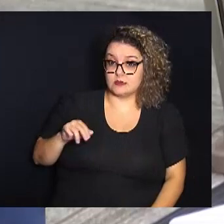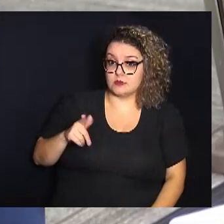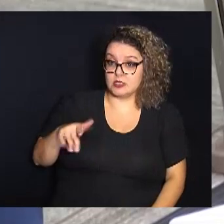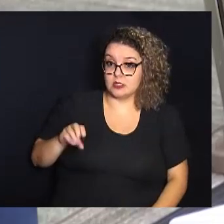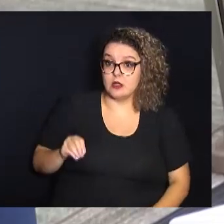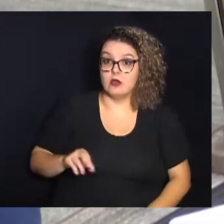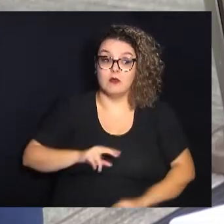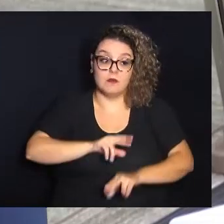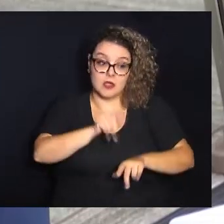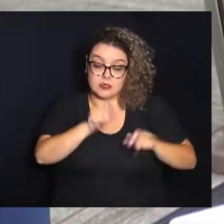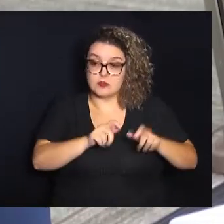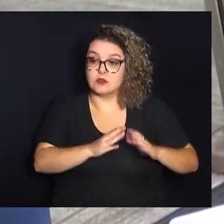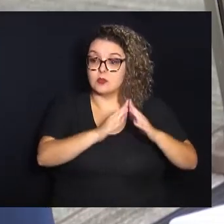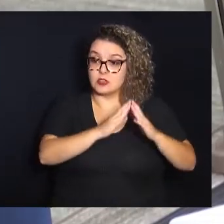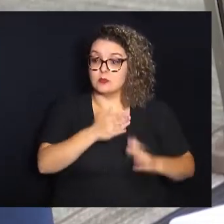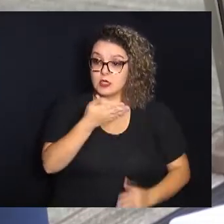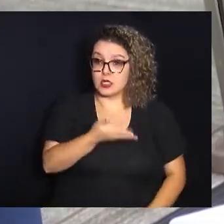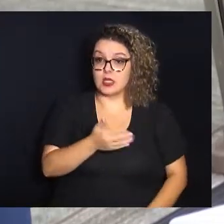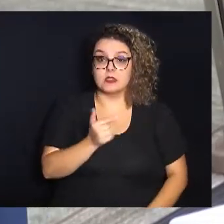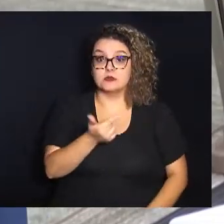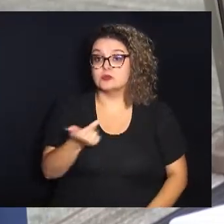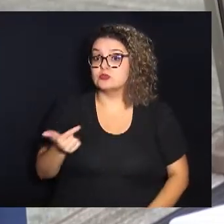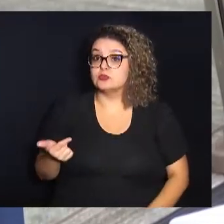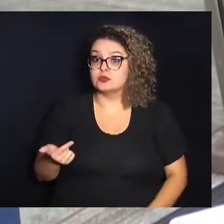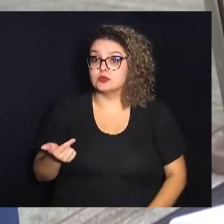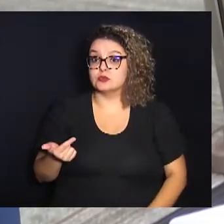vários espigões com muita gente que vai morar lá,